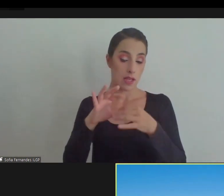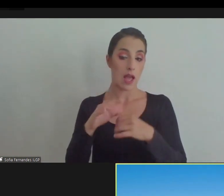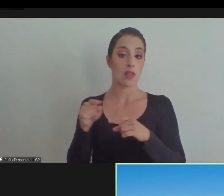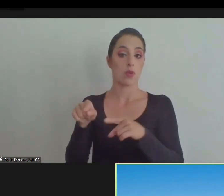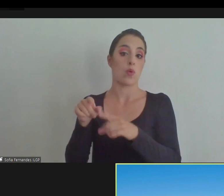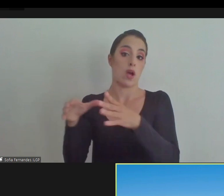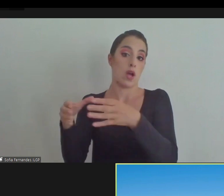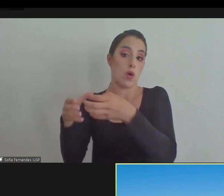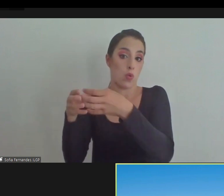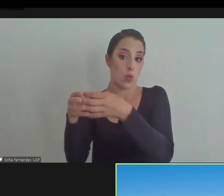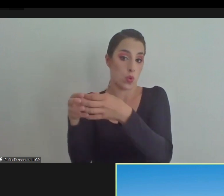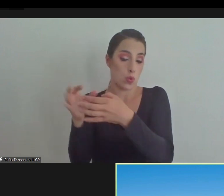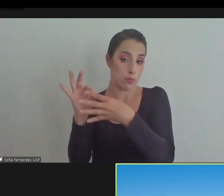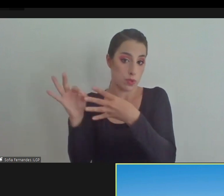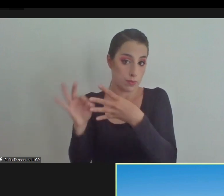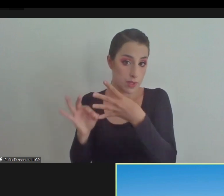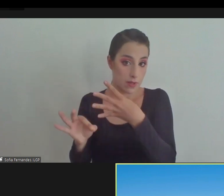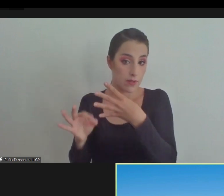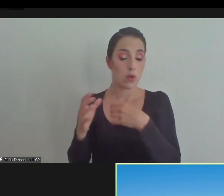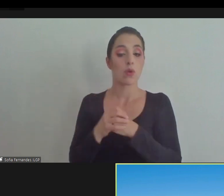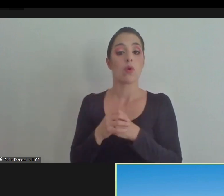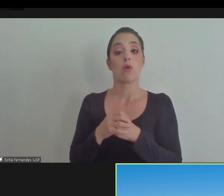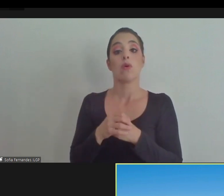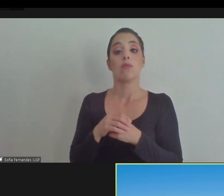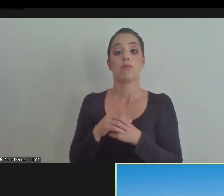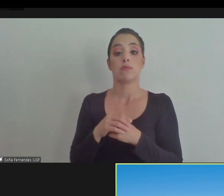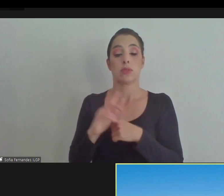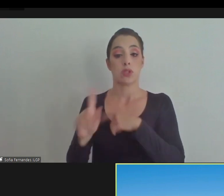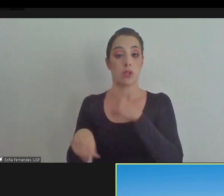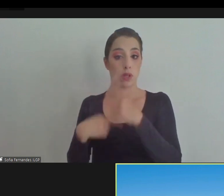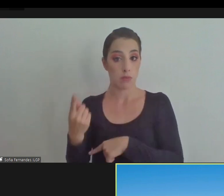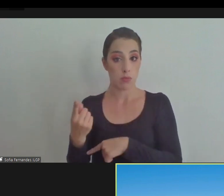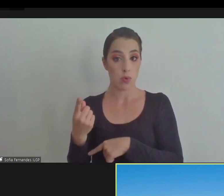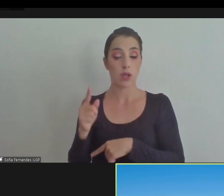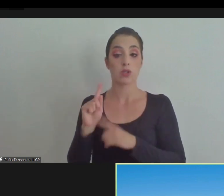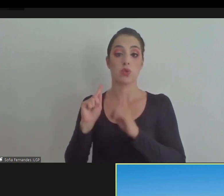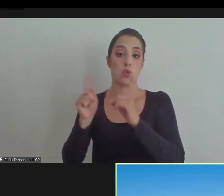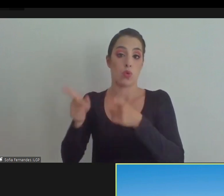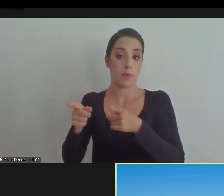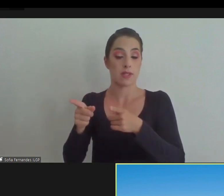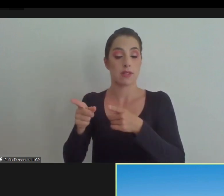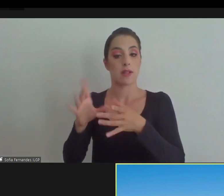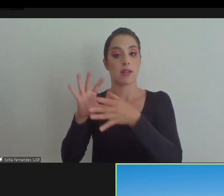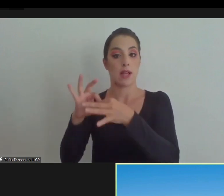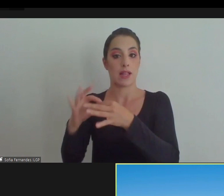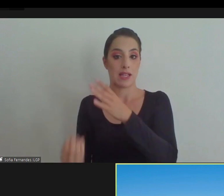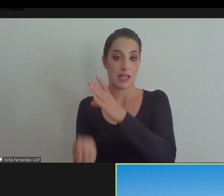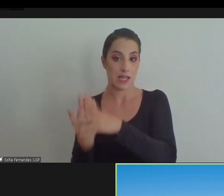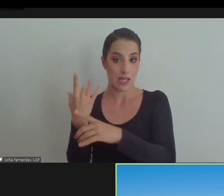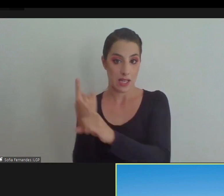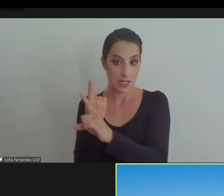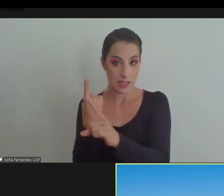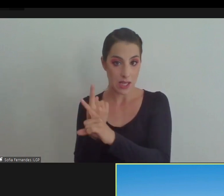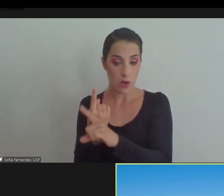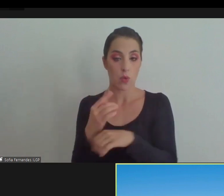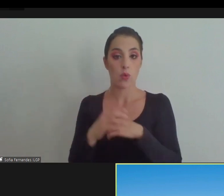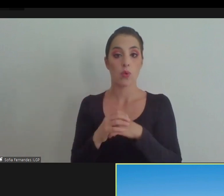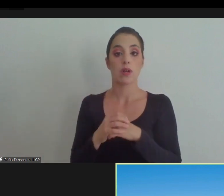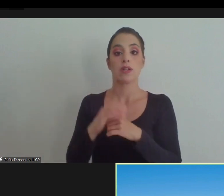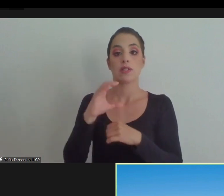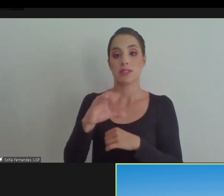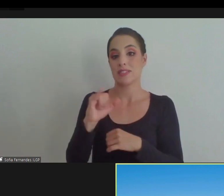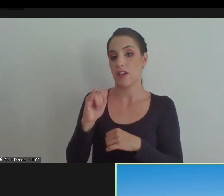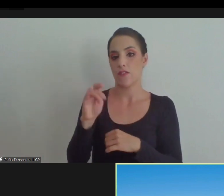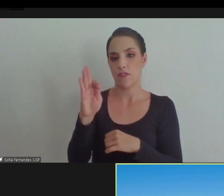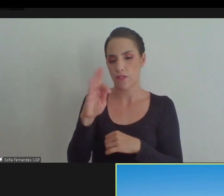Research, que depois se materializa através da criação dos Cifais, ou Cifal, ou